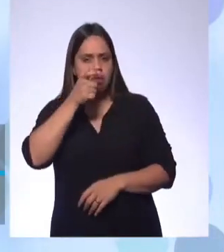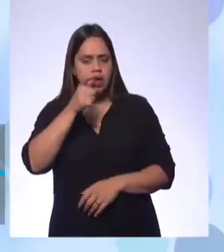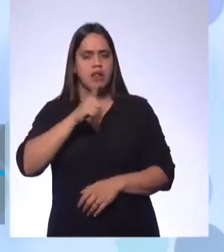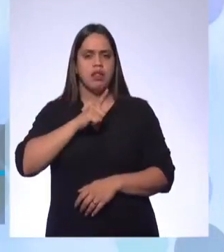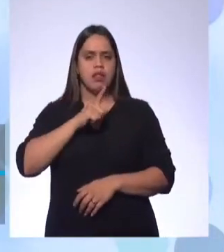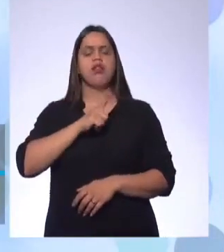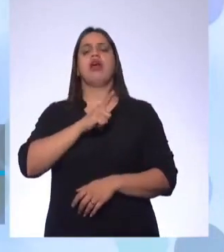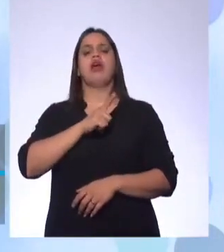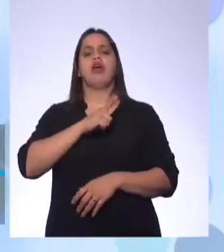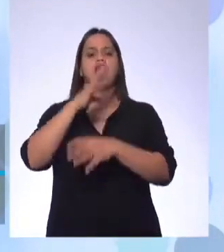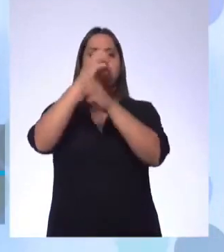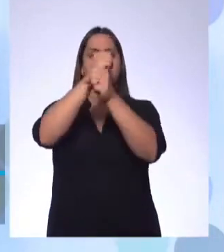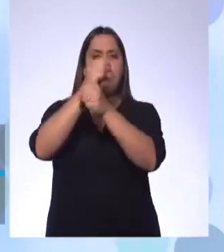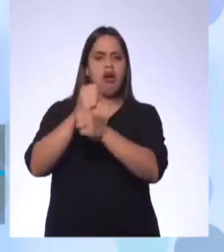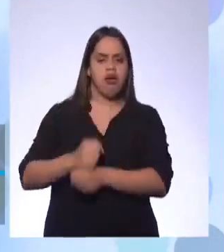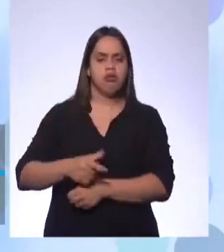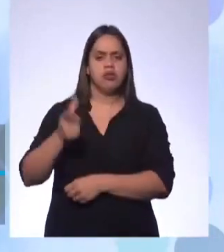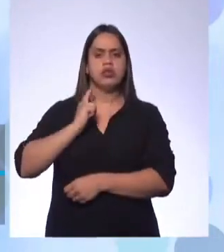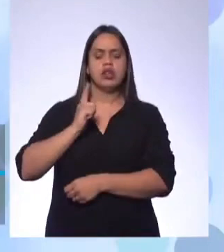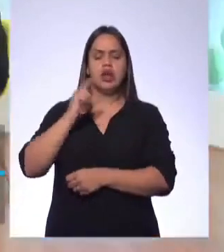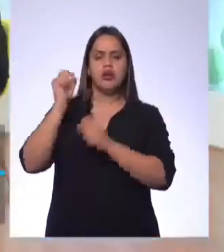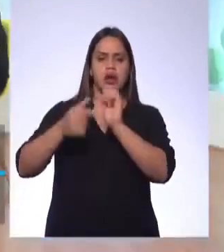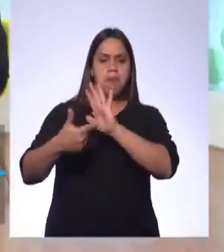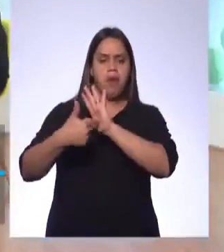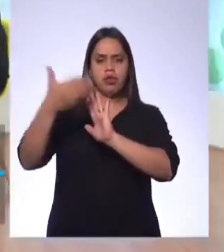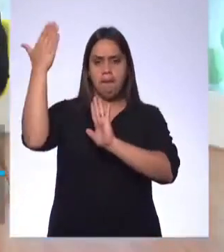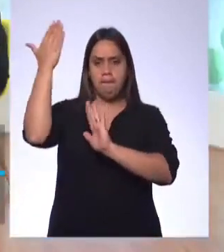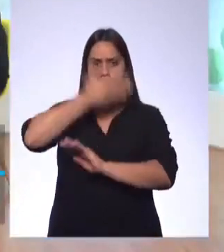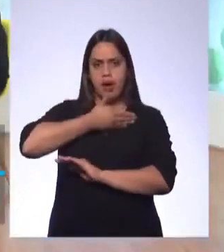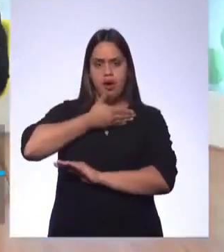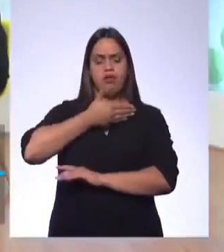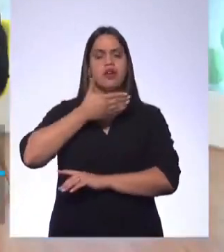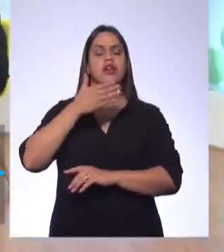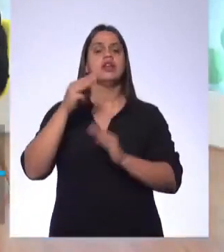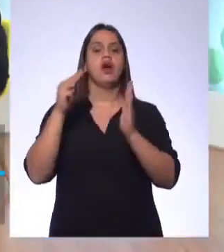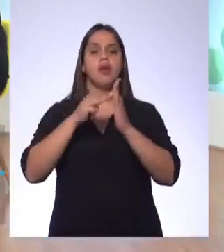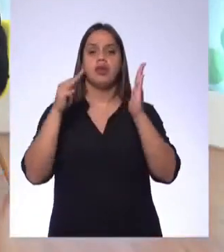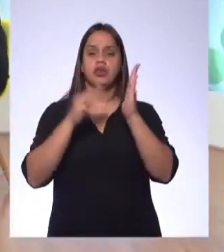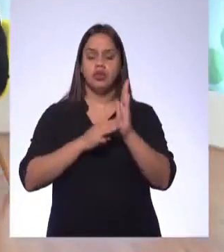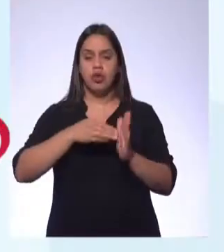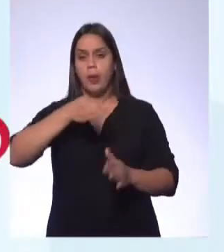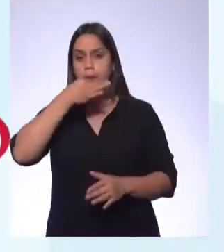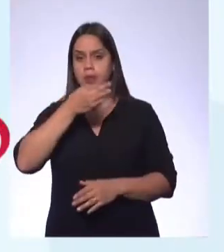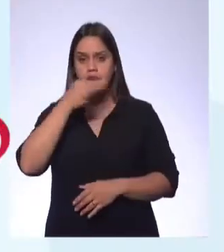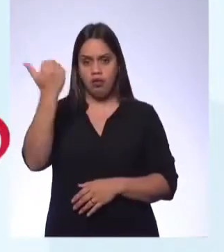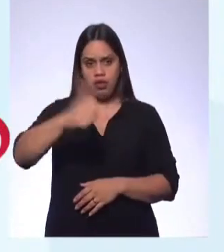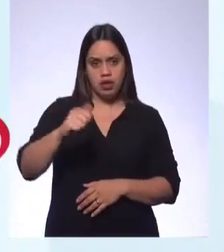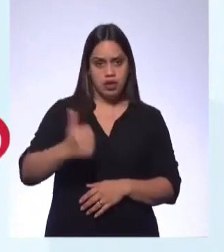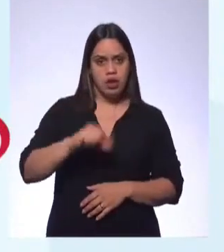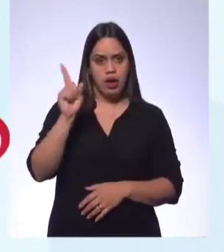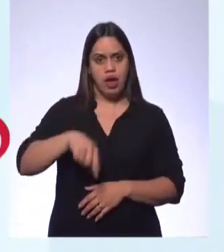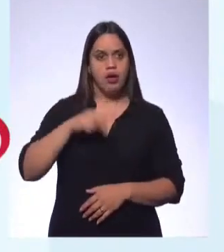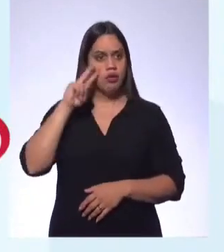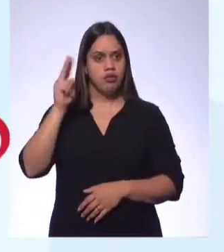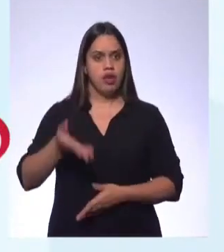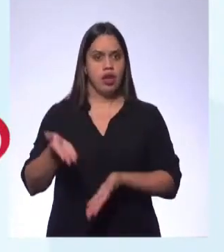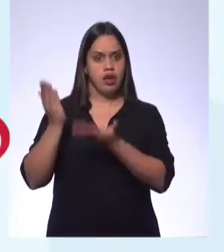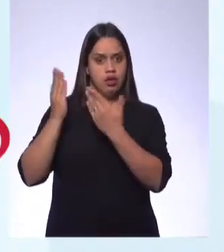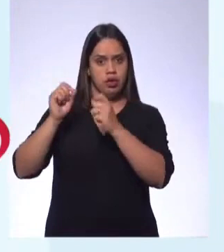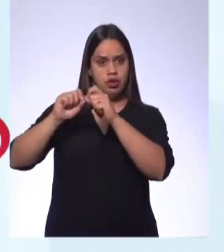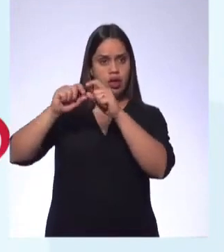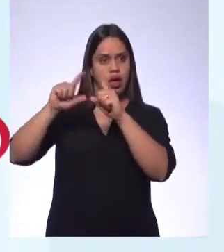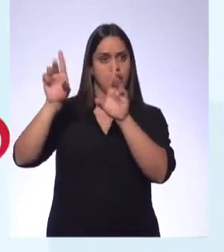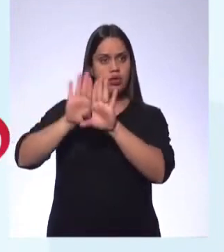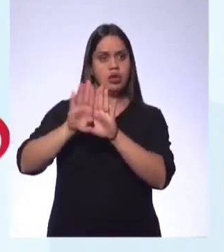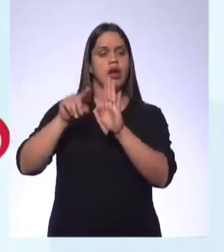tem um tipo de comprovação. Então, a metodologia do senso crítico, né, leva em consideração a observação,